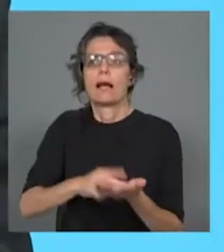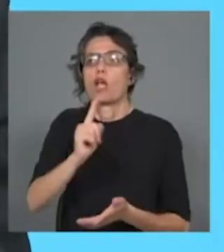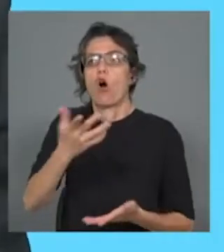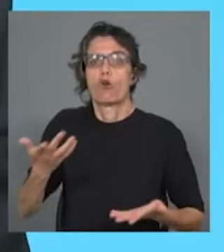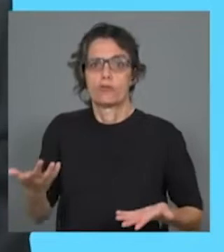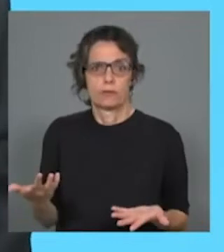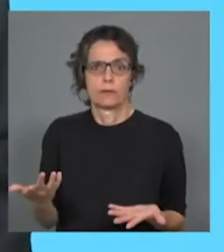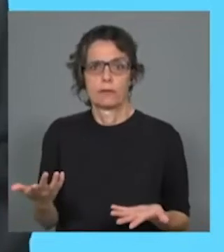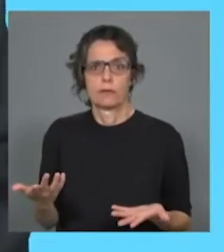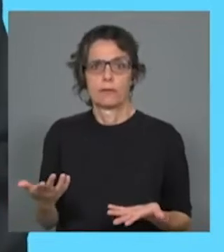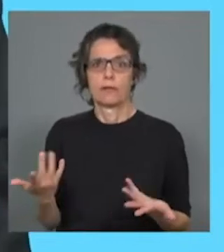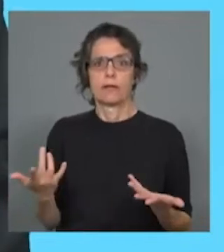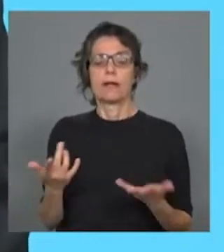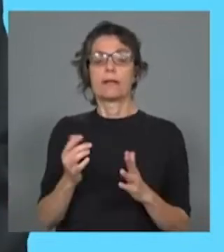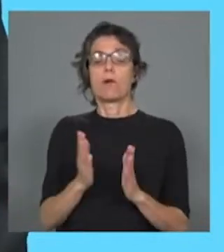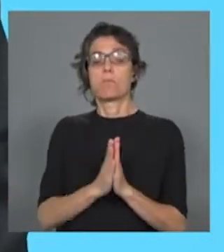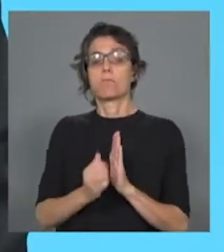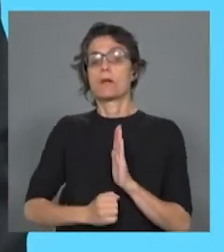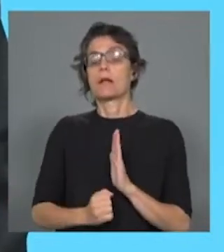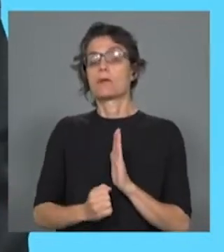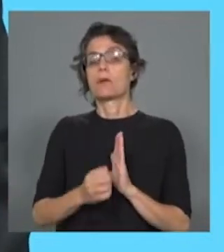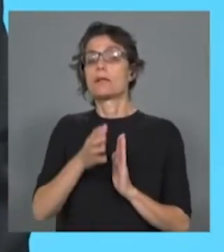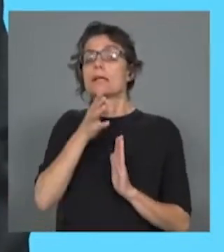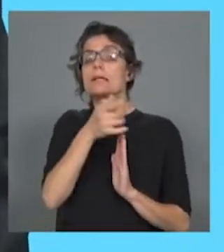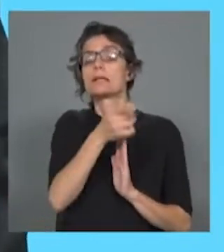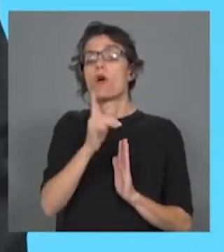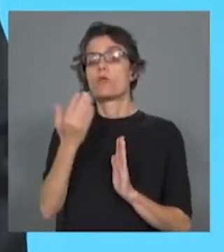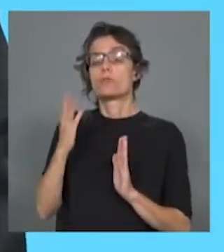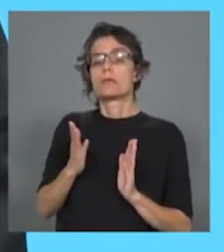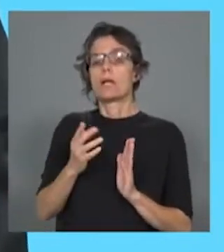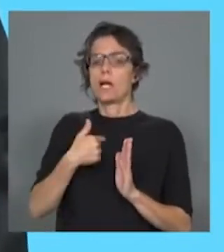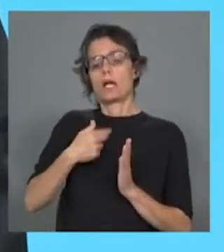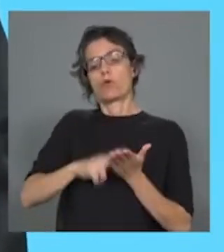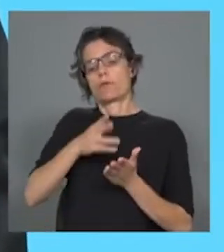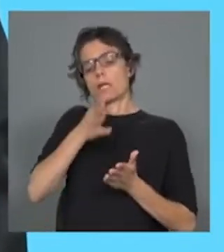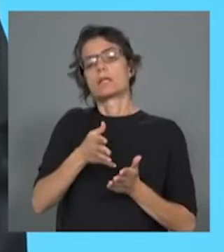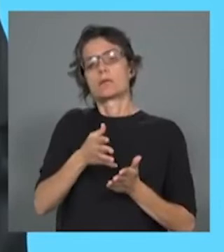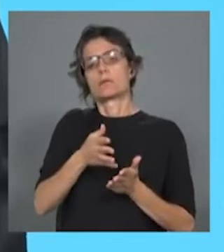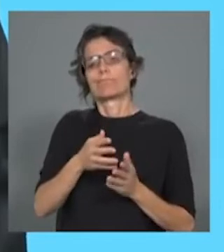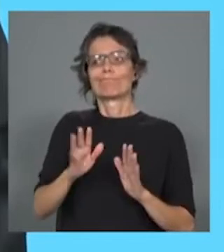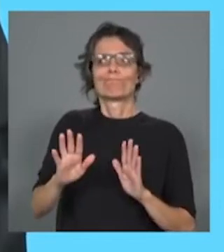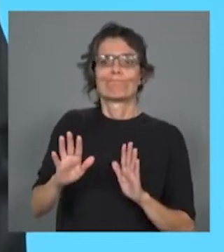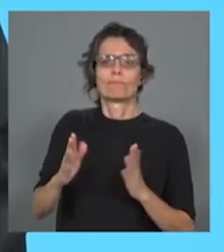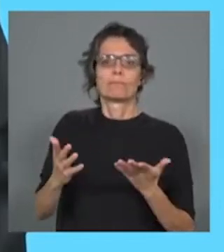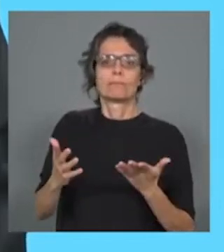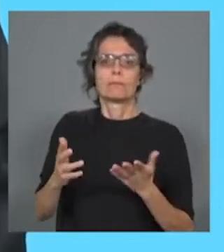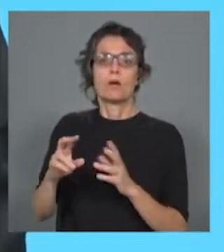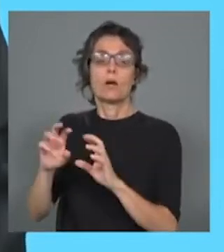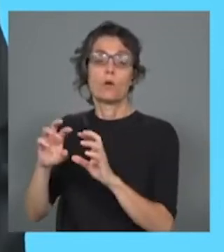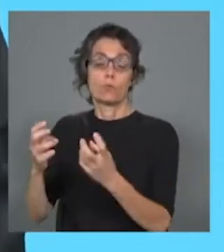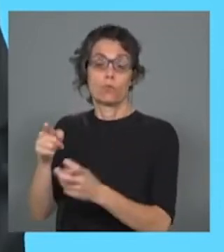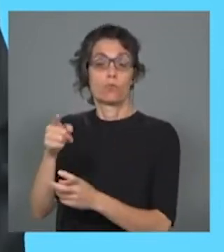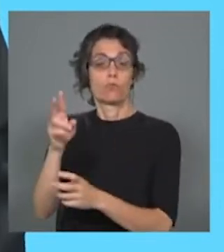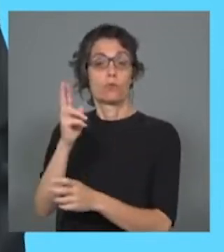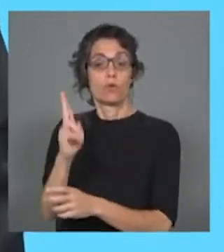A Igreja Católica decidia que aquilo que ela ensinava é que era a verdade. O que o Concílio Vaticano